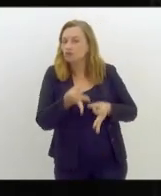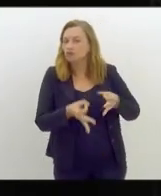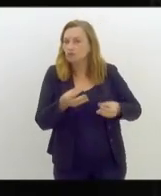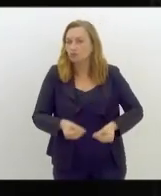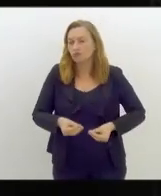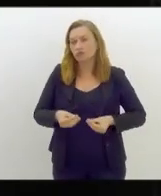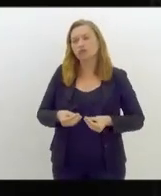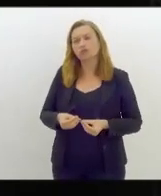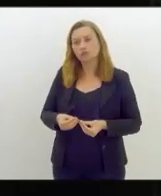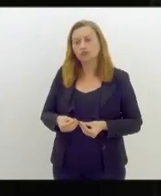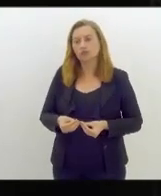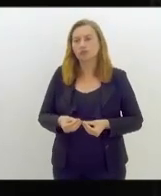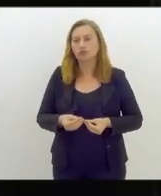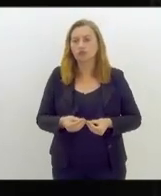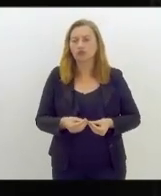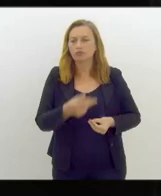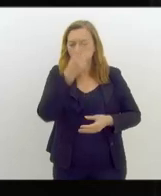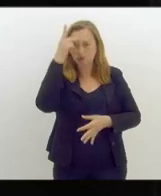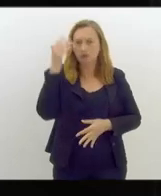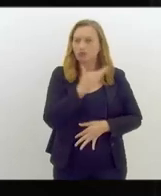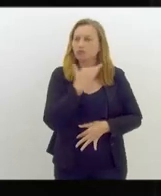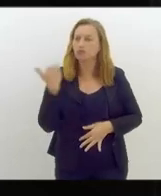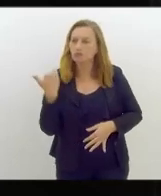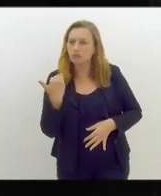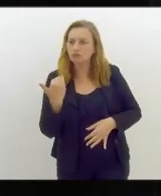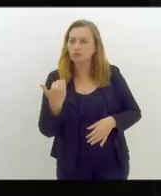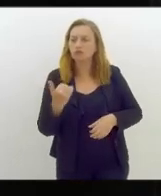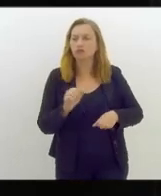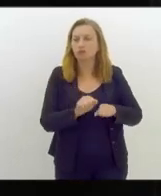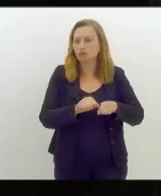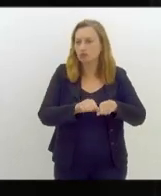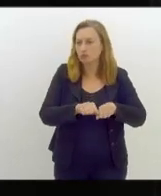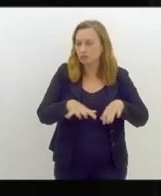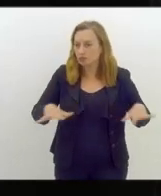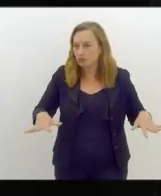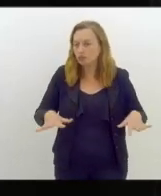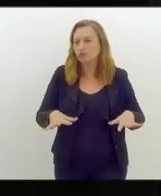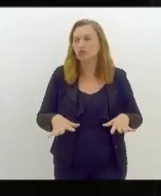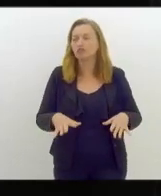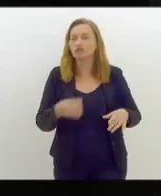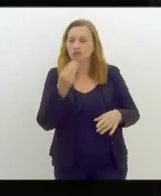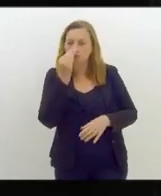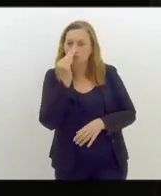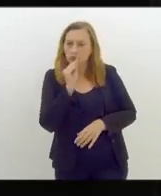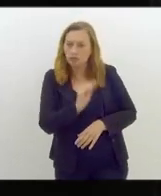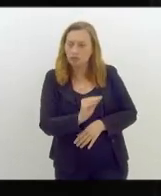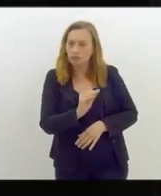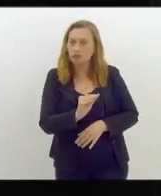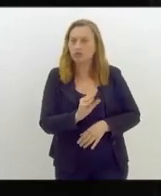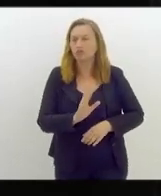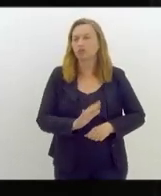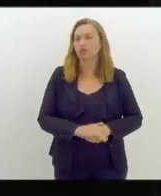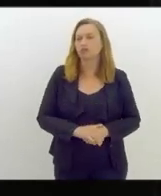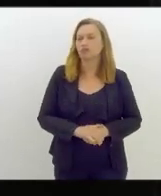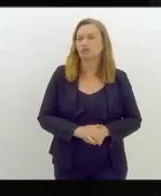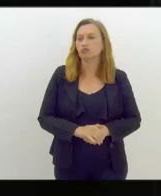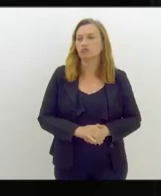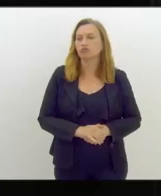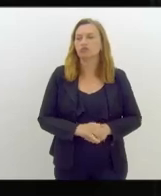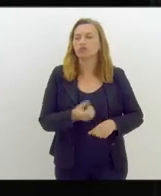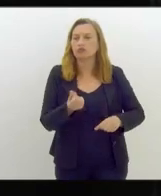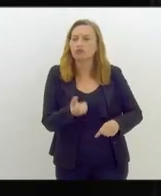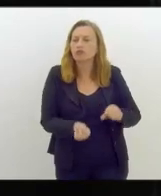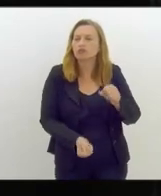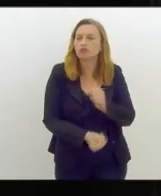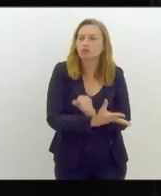vítimas da Covid, para as vítimas do negacionismo, para as vítimas da corrupção na